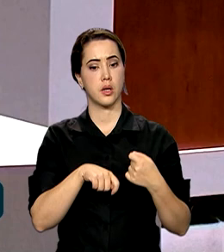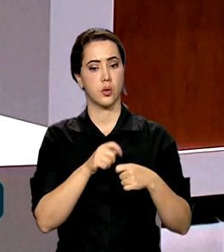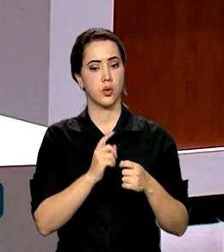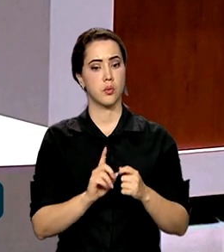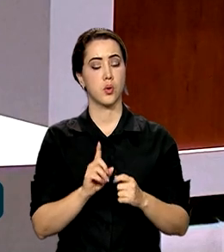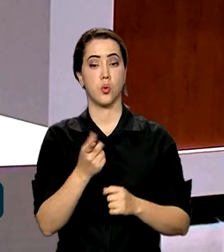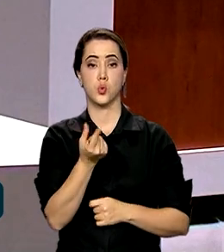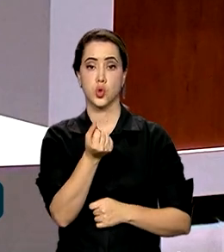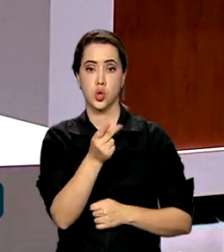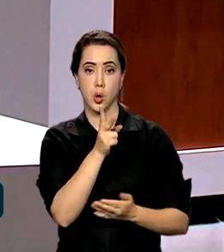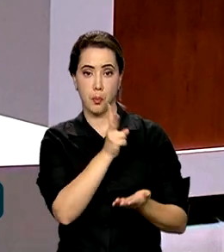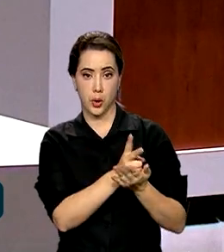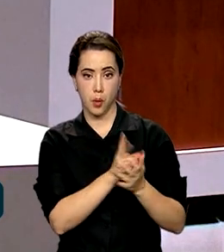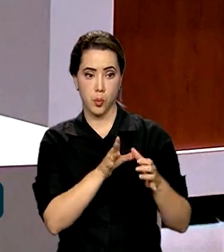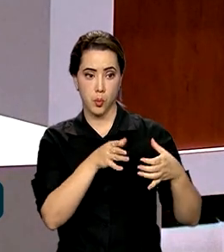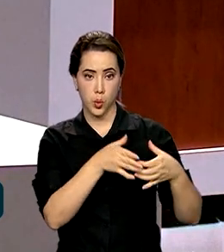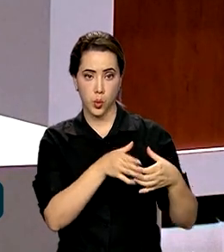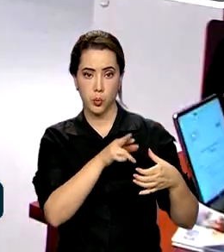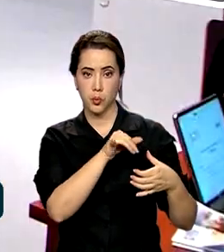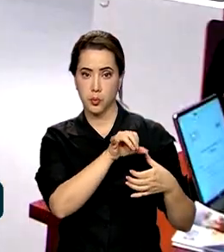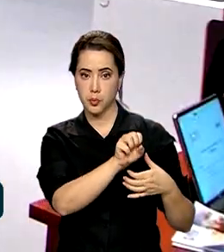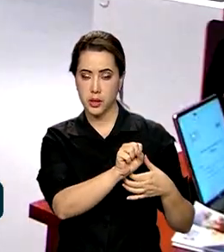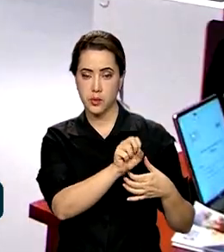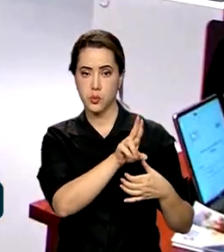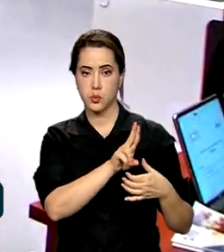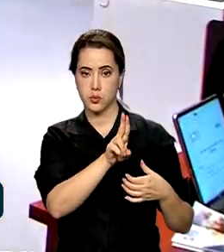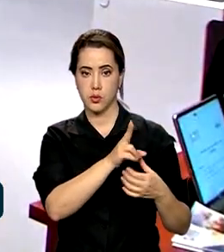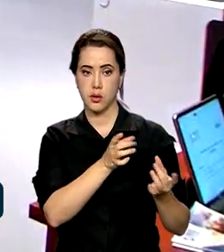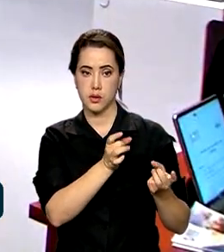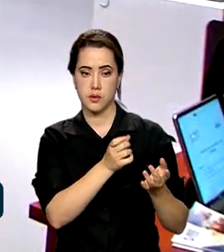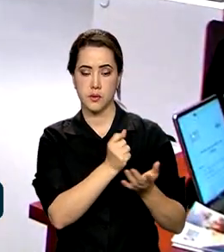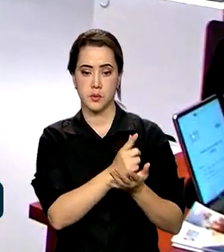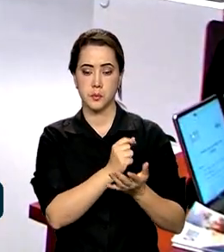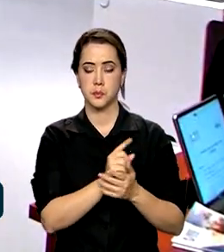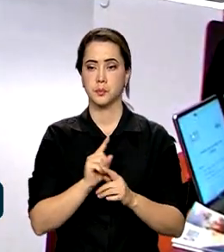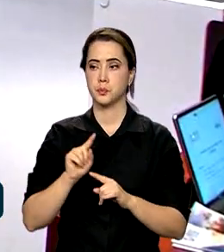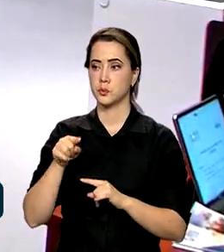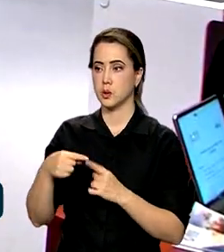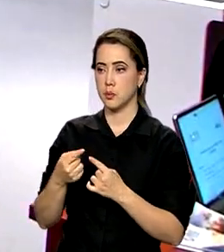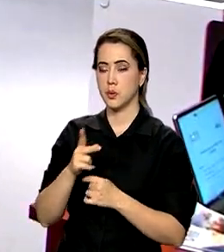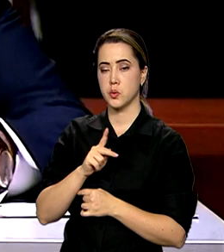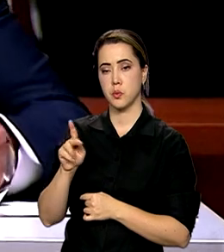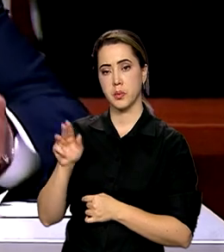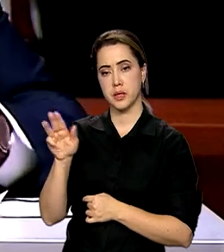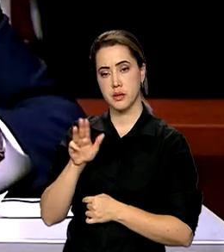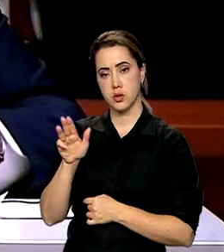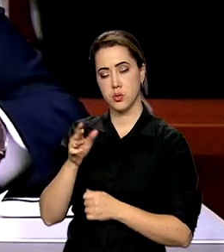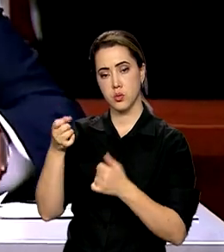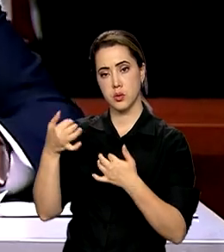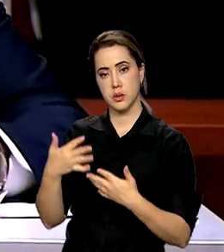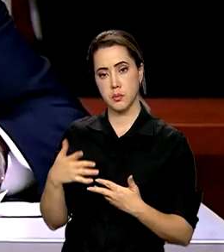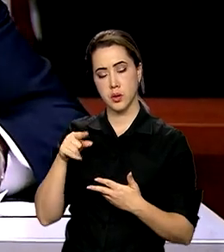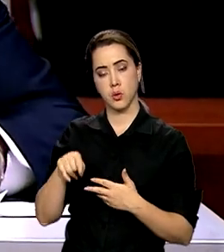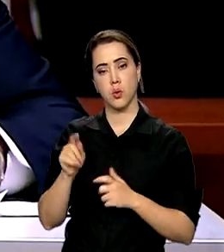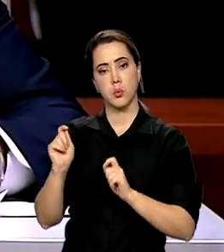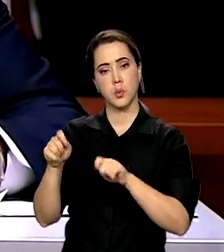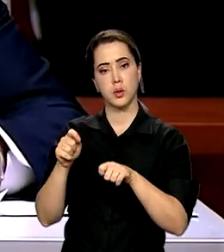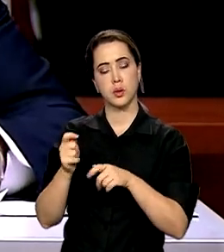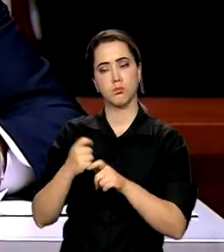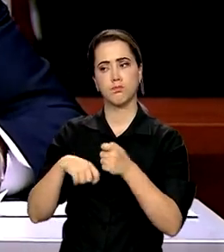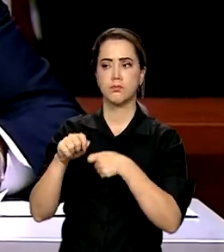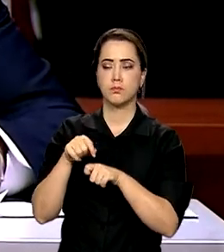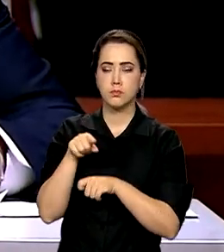moeda comum para as transações comerciais. Já o presidente Lula destacou o potencial econômico dos países